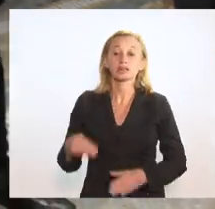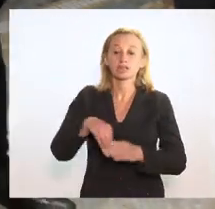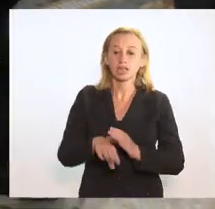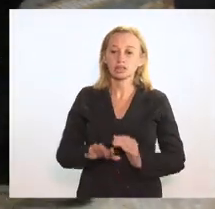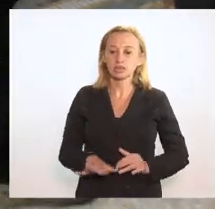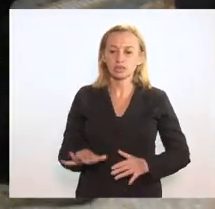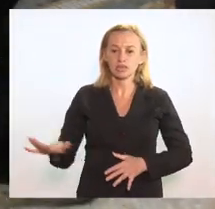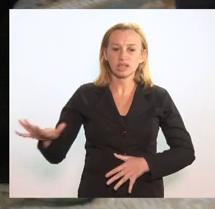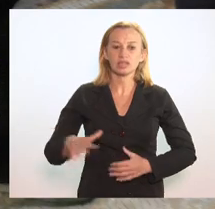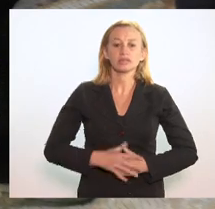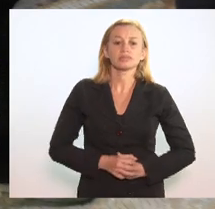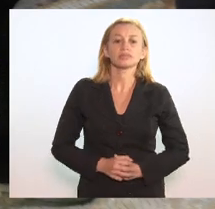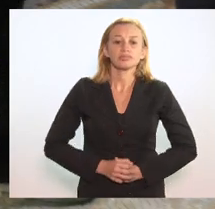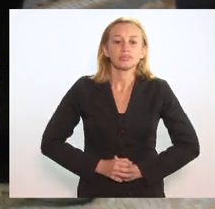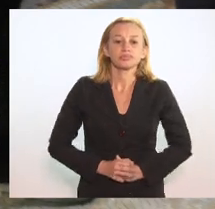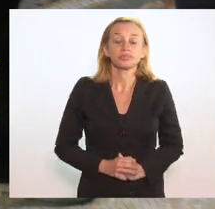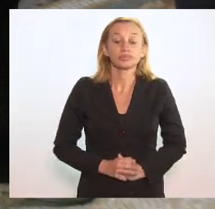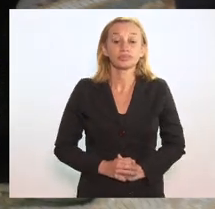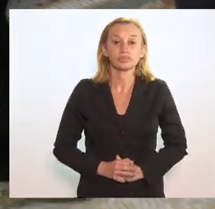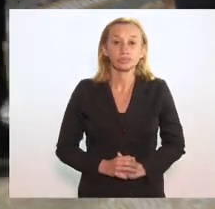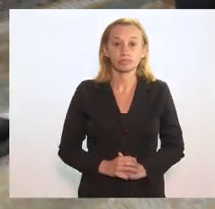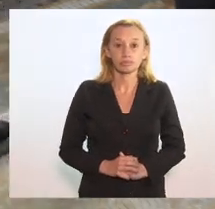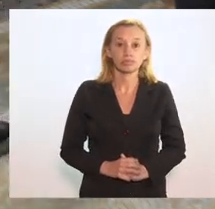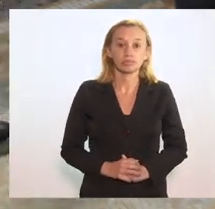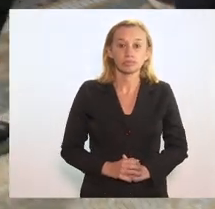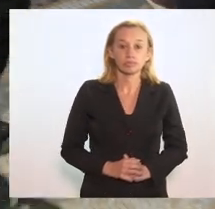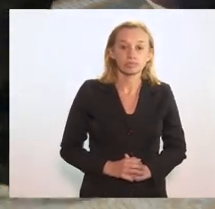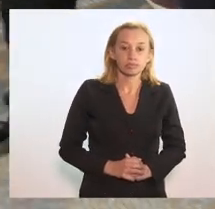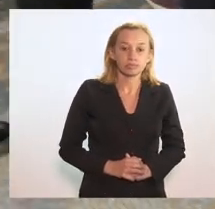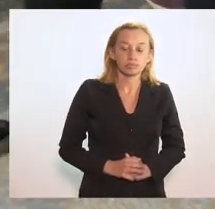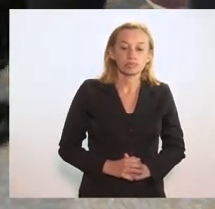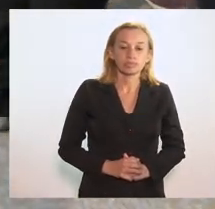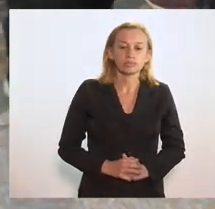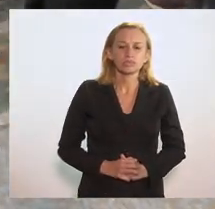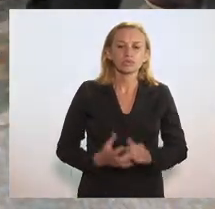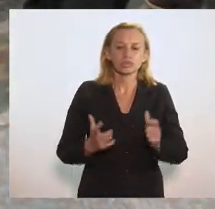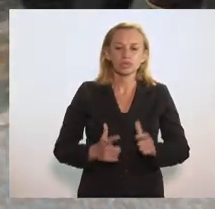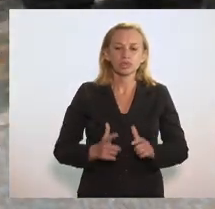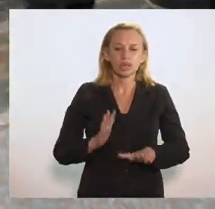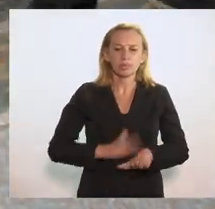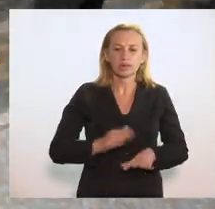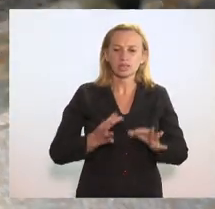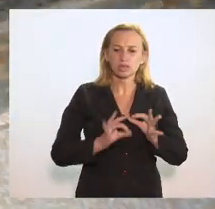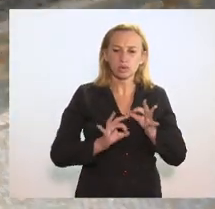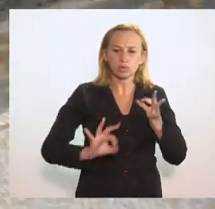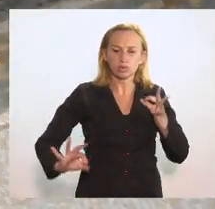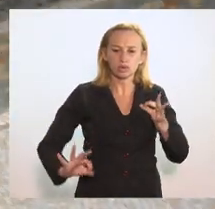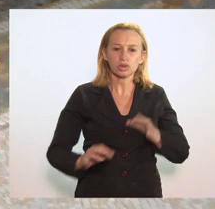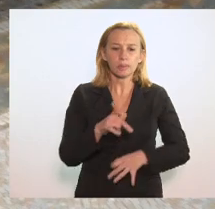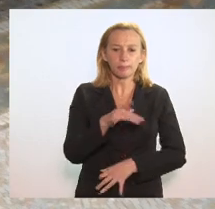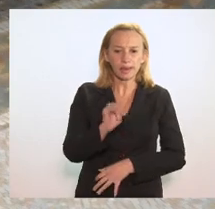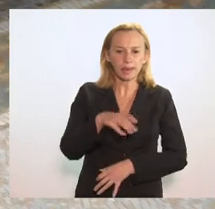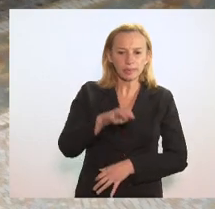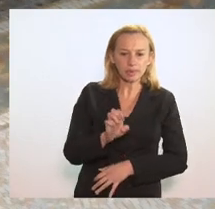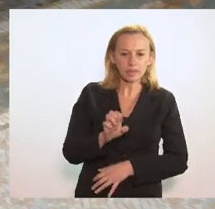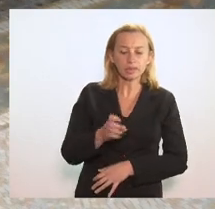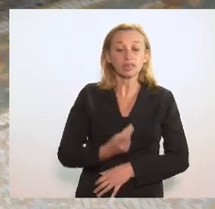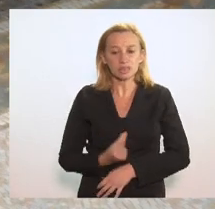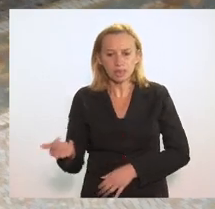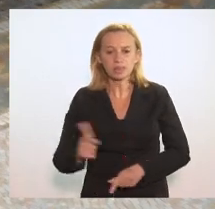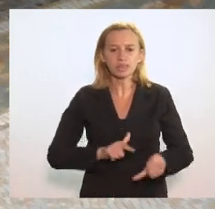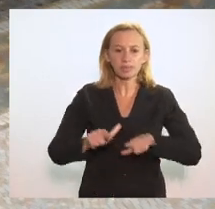nos cantões e mesmo nas zonas mais abastadas, os pais e mães saem para